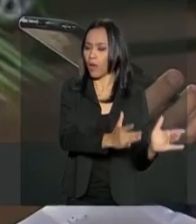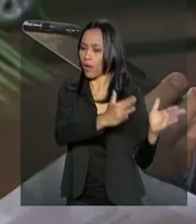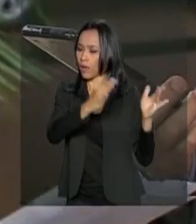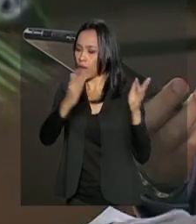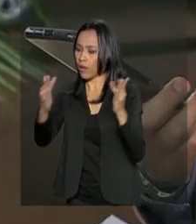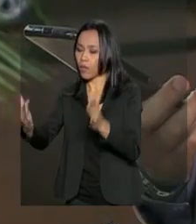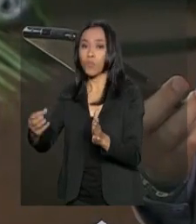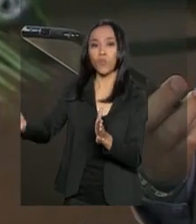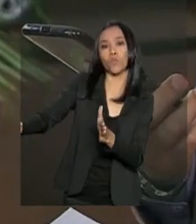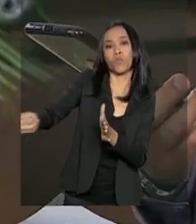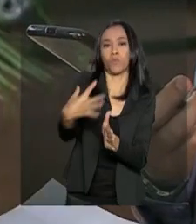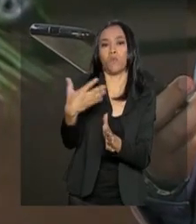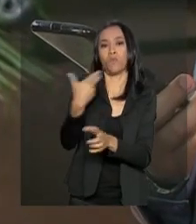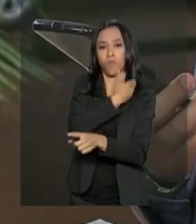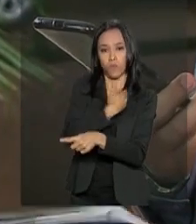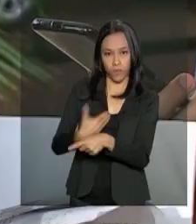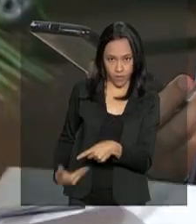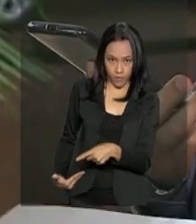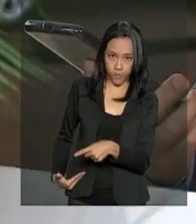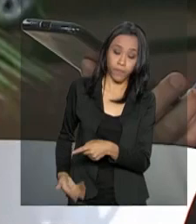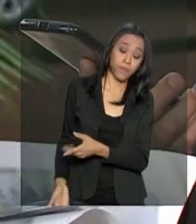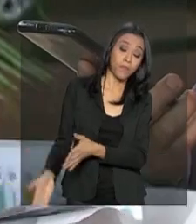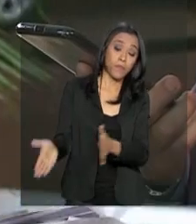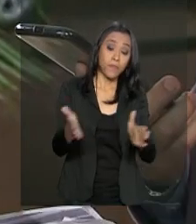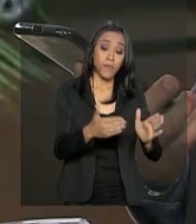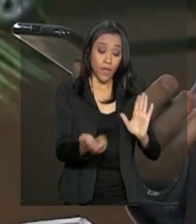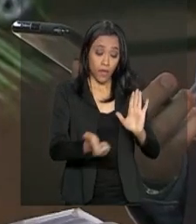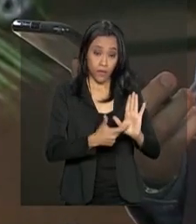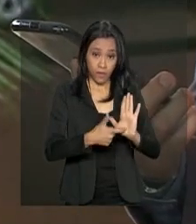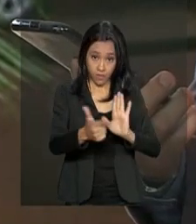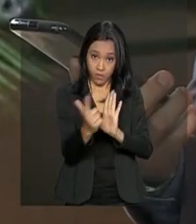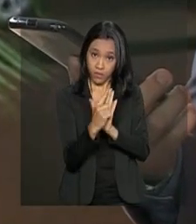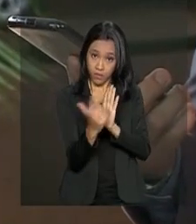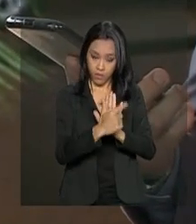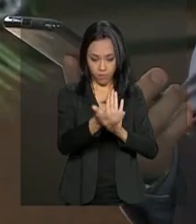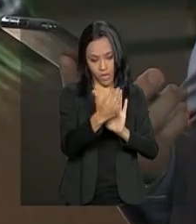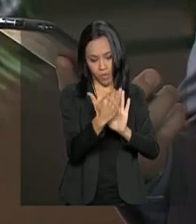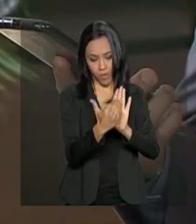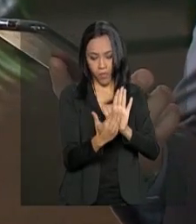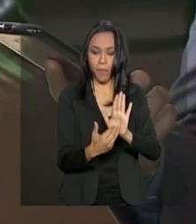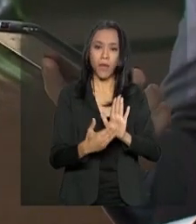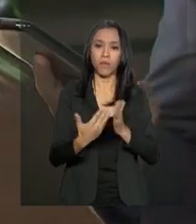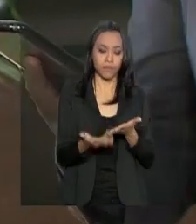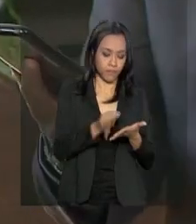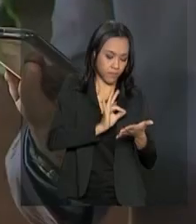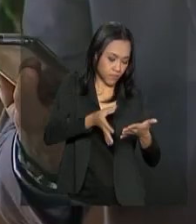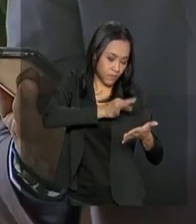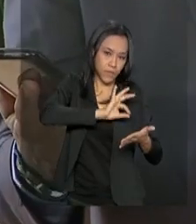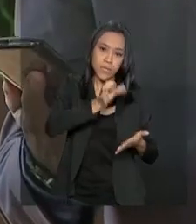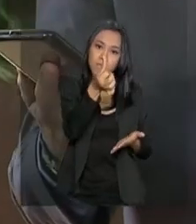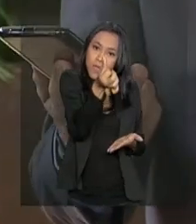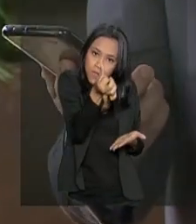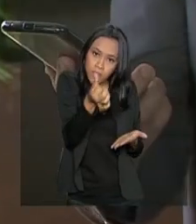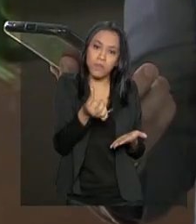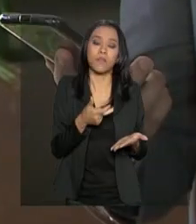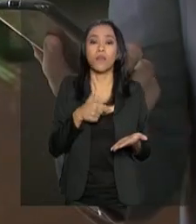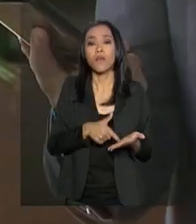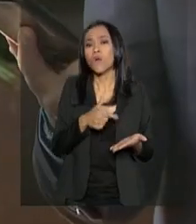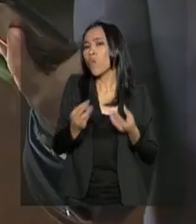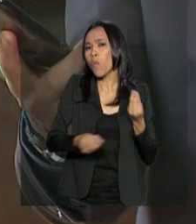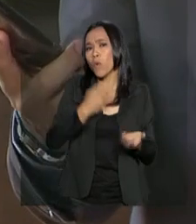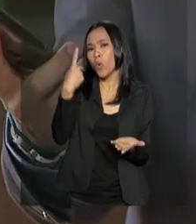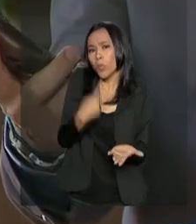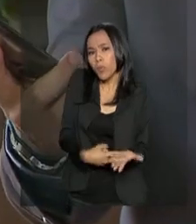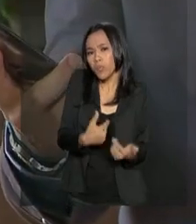governo aqui nós estabelecemos a página 6 a agenda de governo de agora